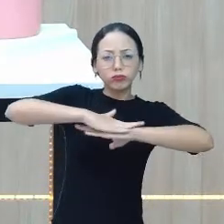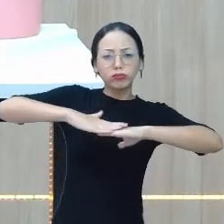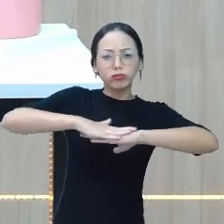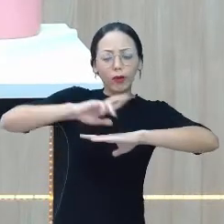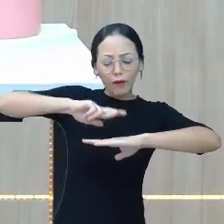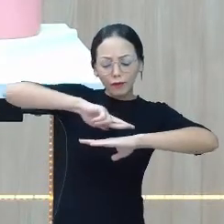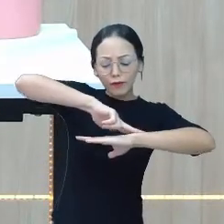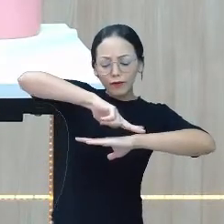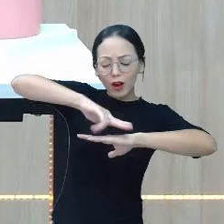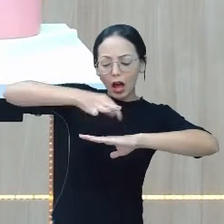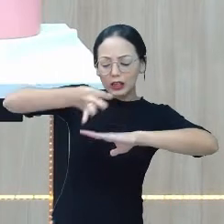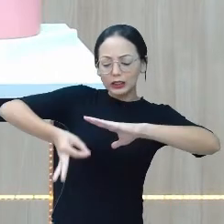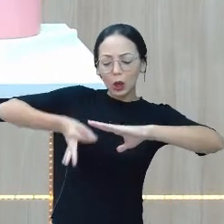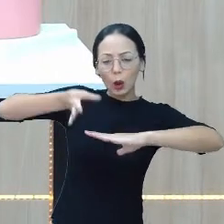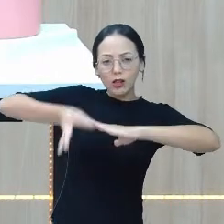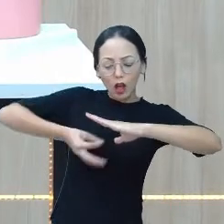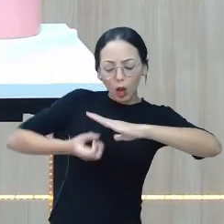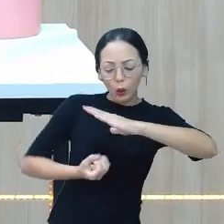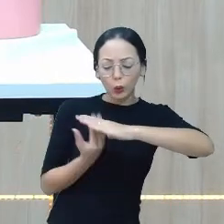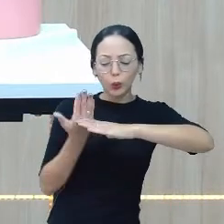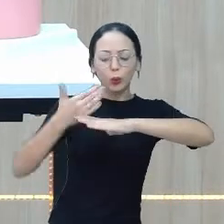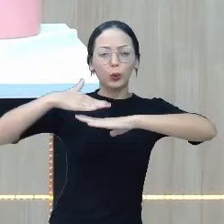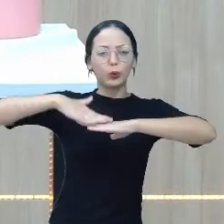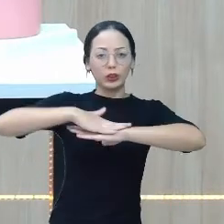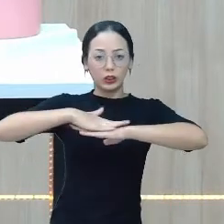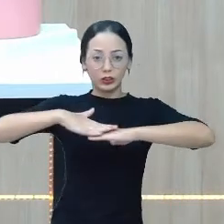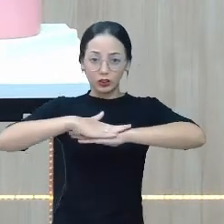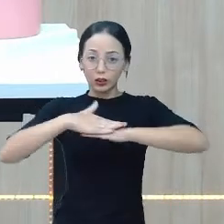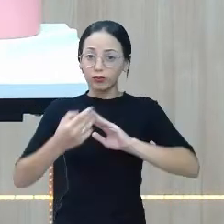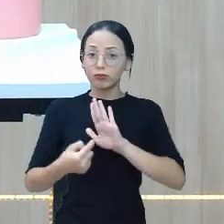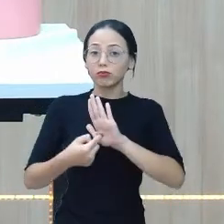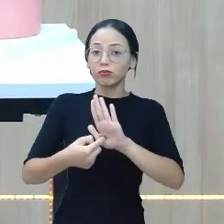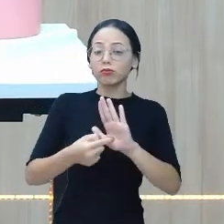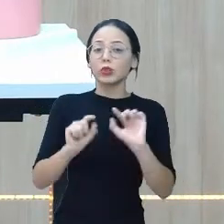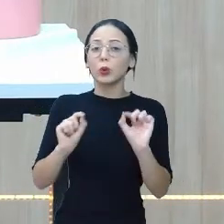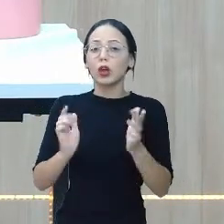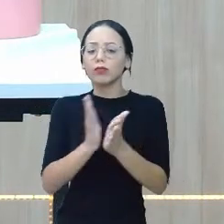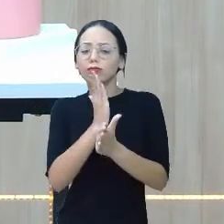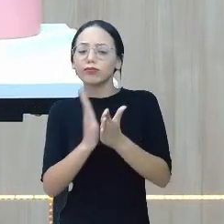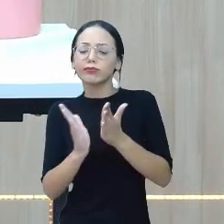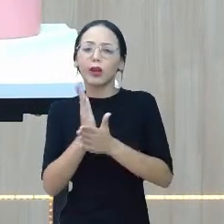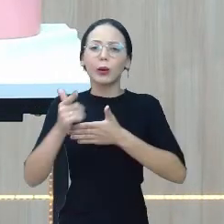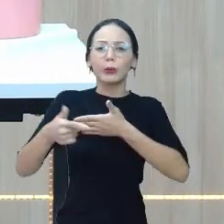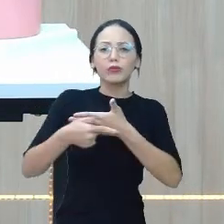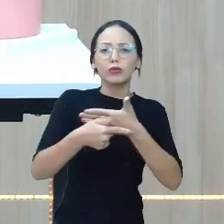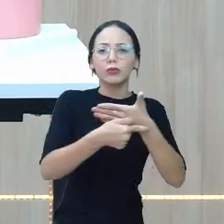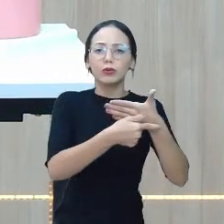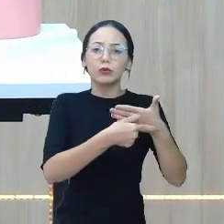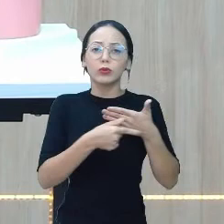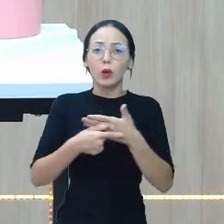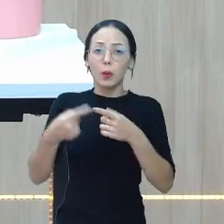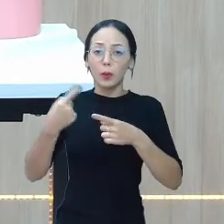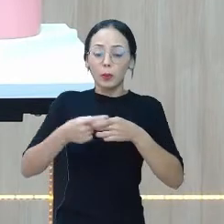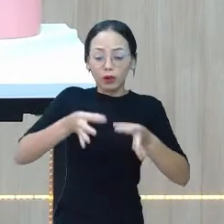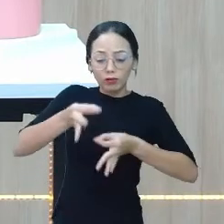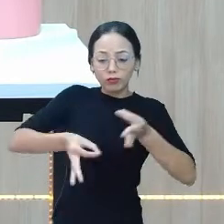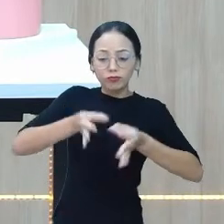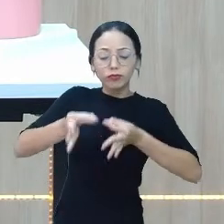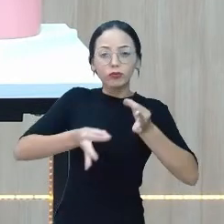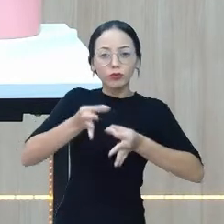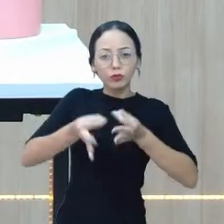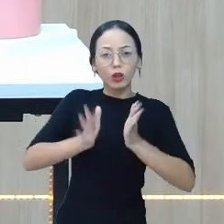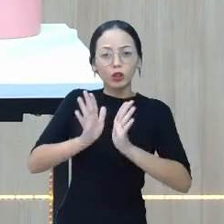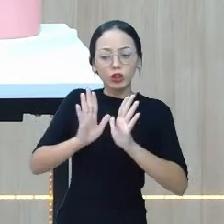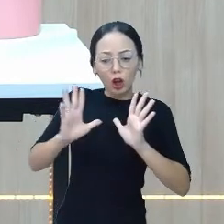células. E essa reunião, ela apresenta, né, determinadas funções, porque essas células que